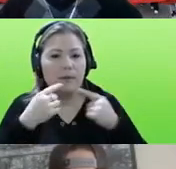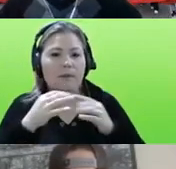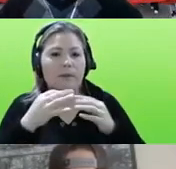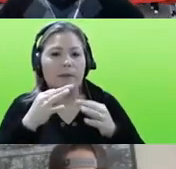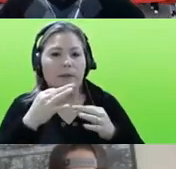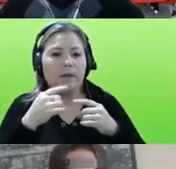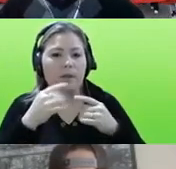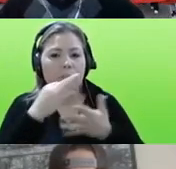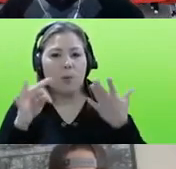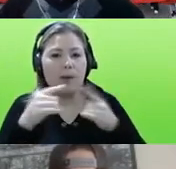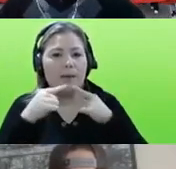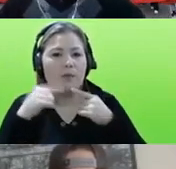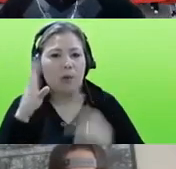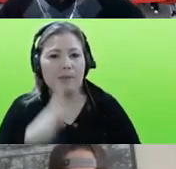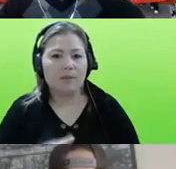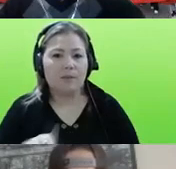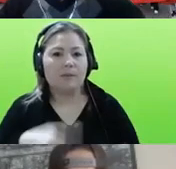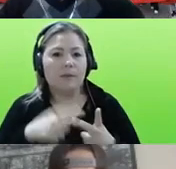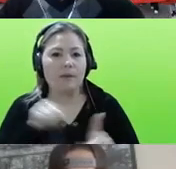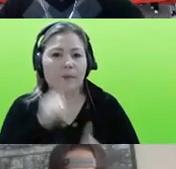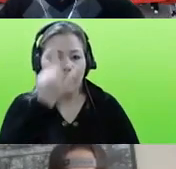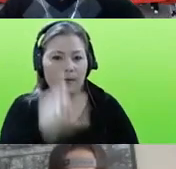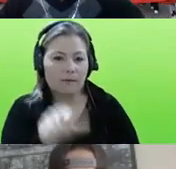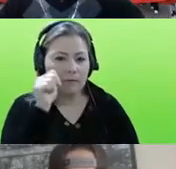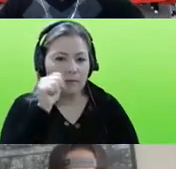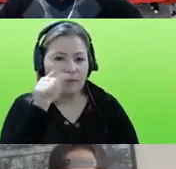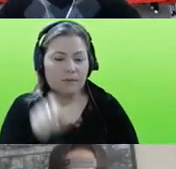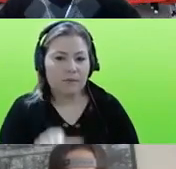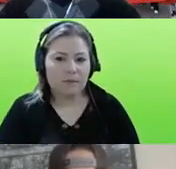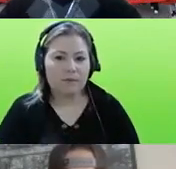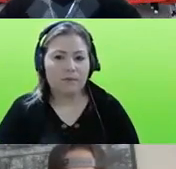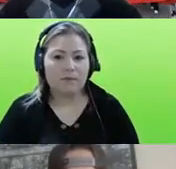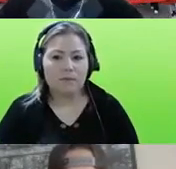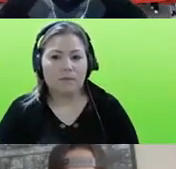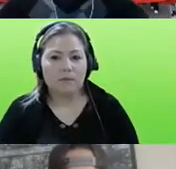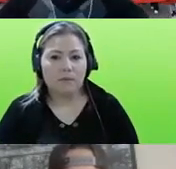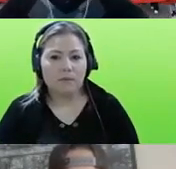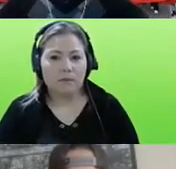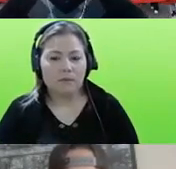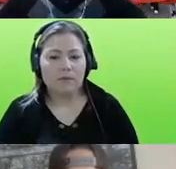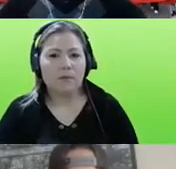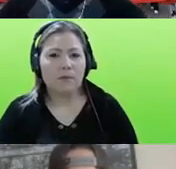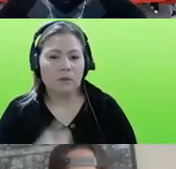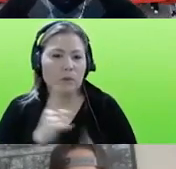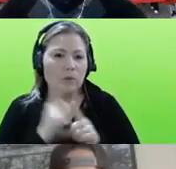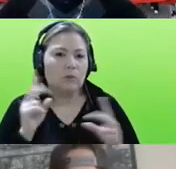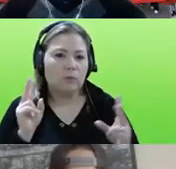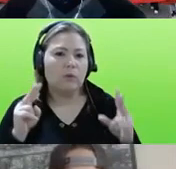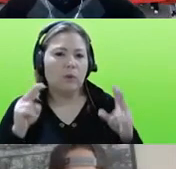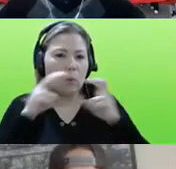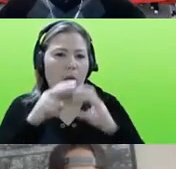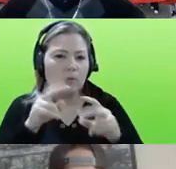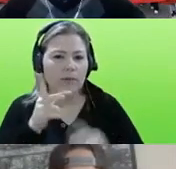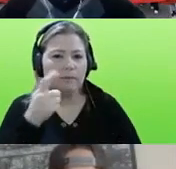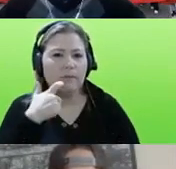Brasil. Além da Márcia Tiburi, que estará no Conjecturas, esses encontros virtuais que fazemos todas as